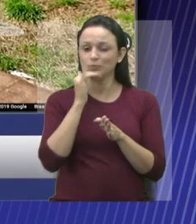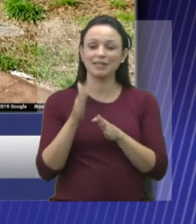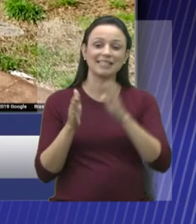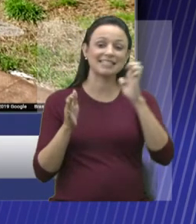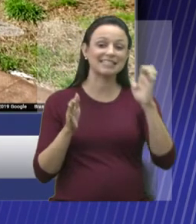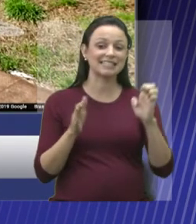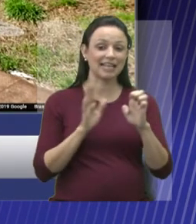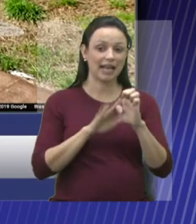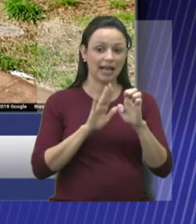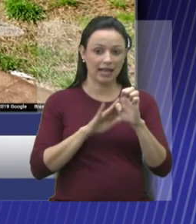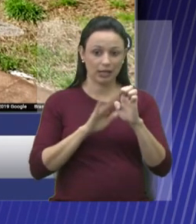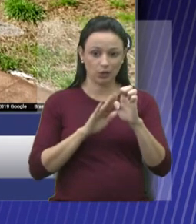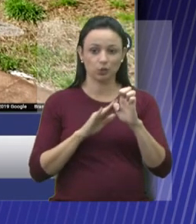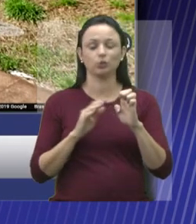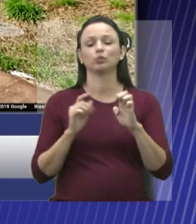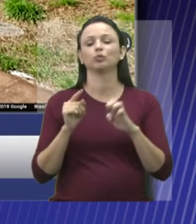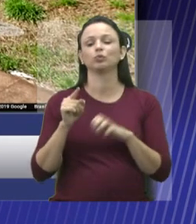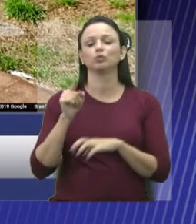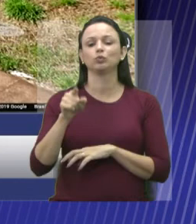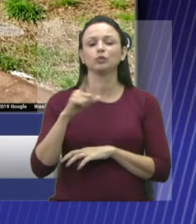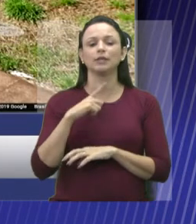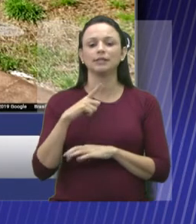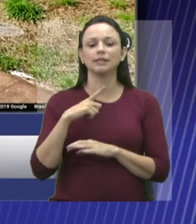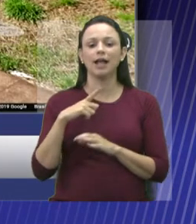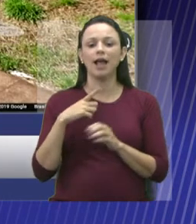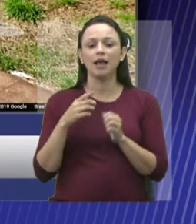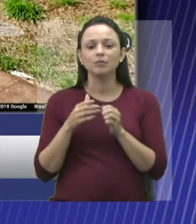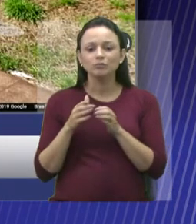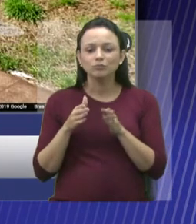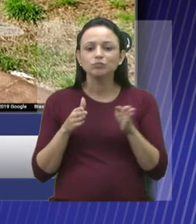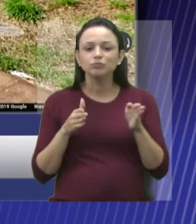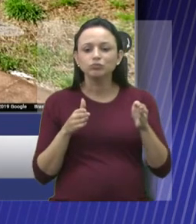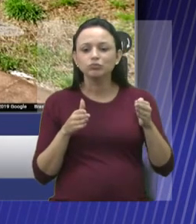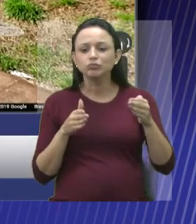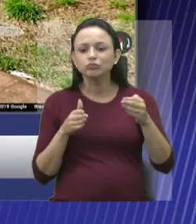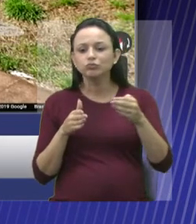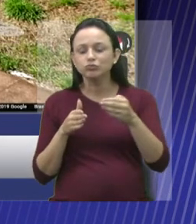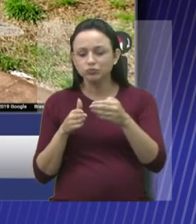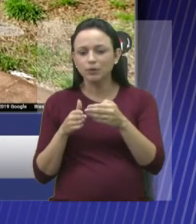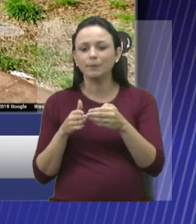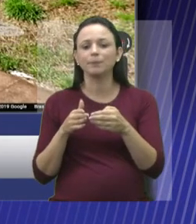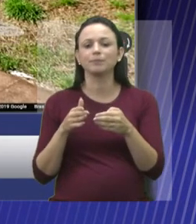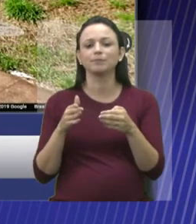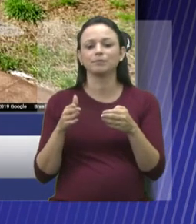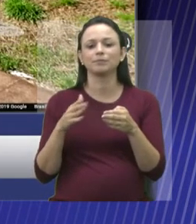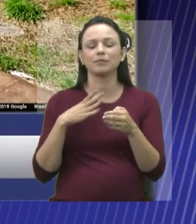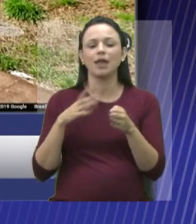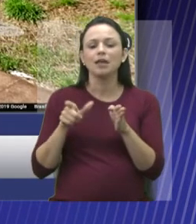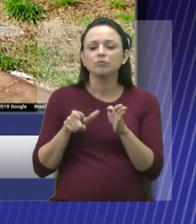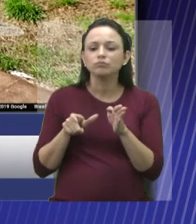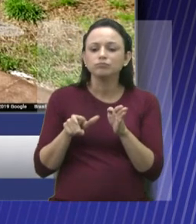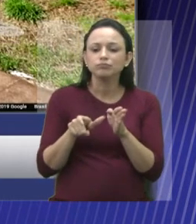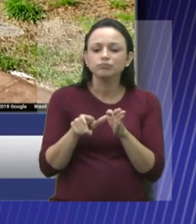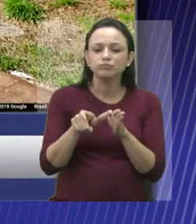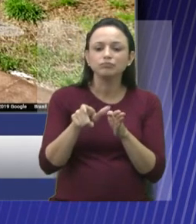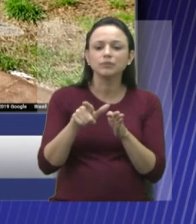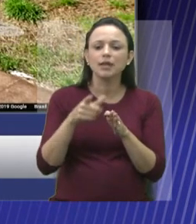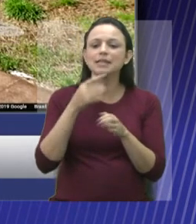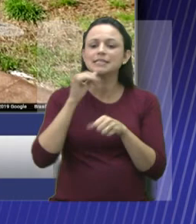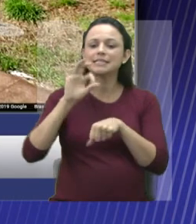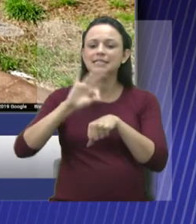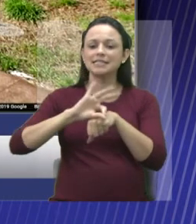descendo, ele havia ali uma abertura, um prolongamento dessa avenida que abria um espaço para quem vem do